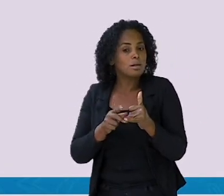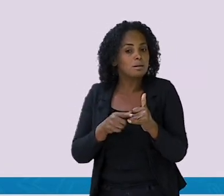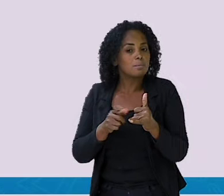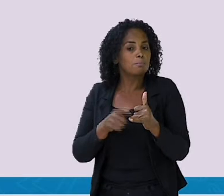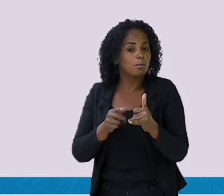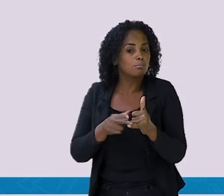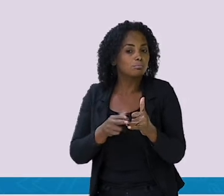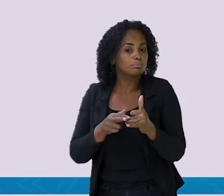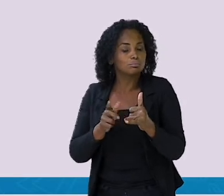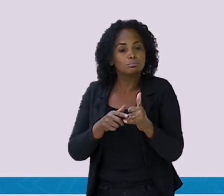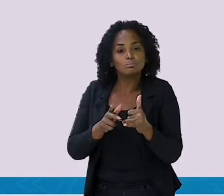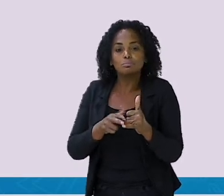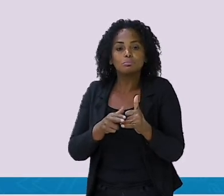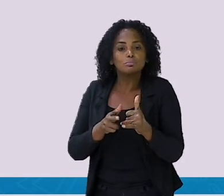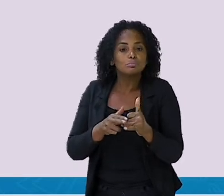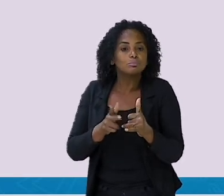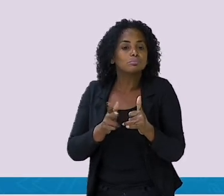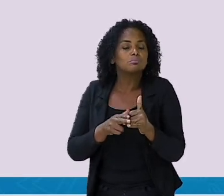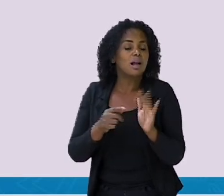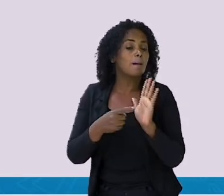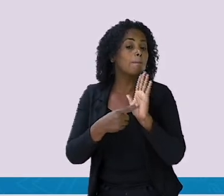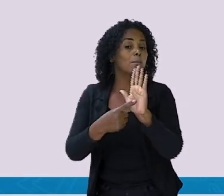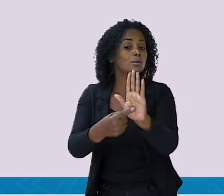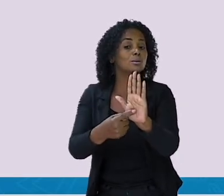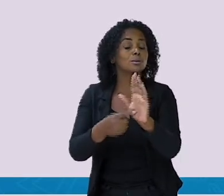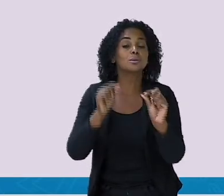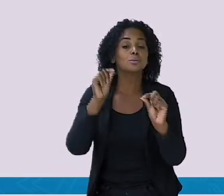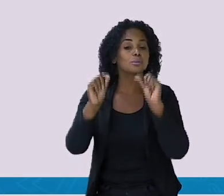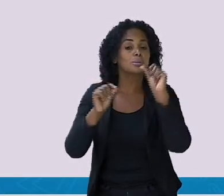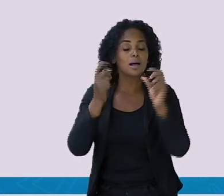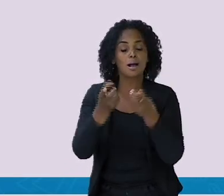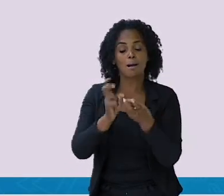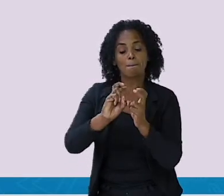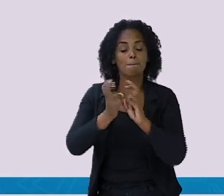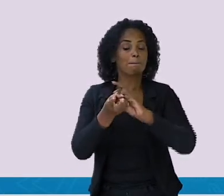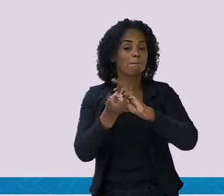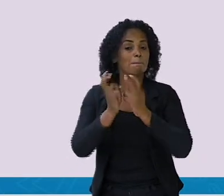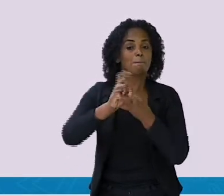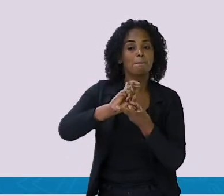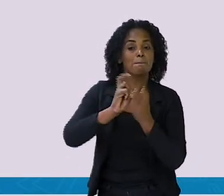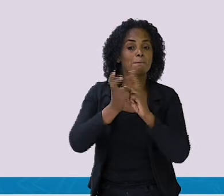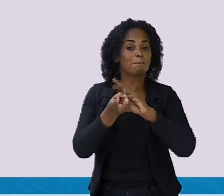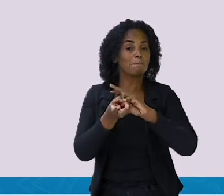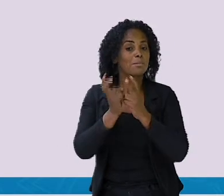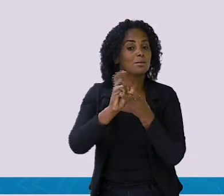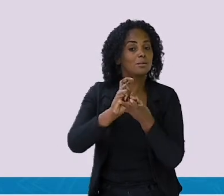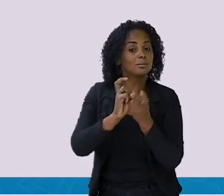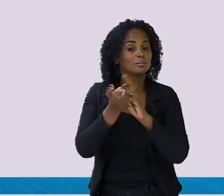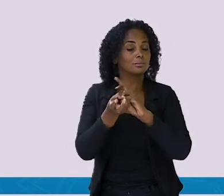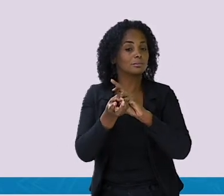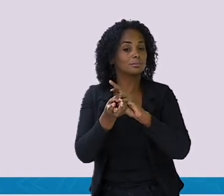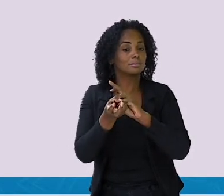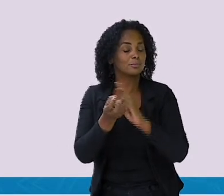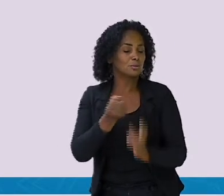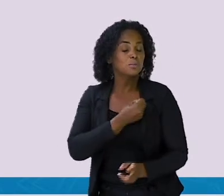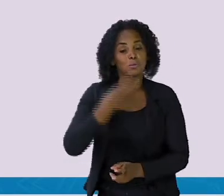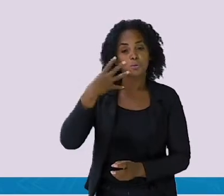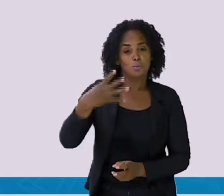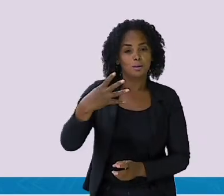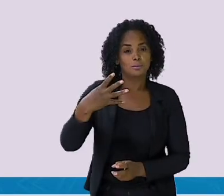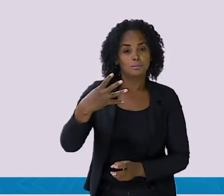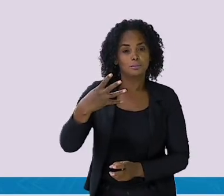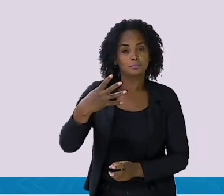objeto mágico de Luana? Lá no texto diz que o objeto mágico de Luana é